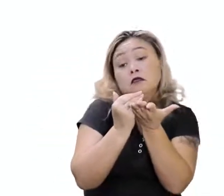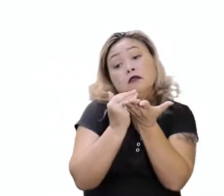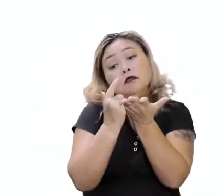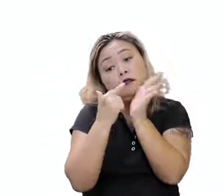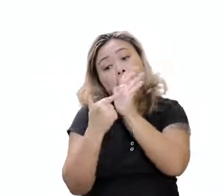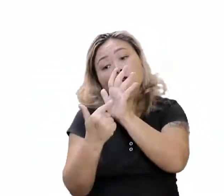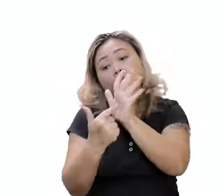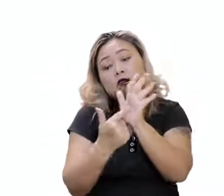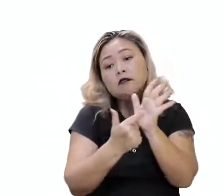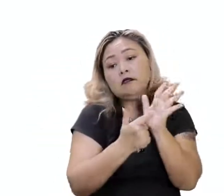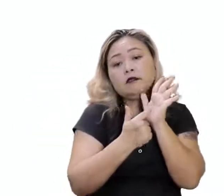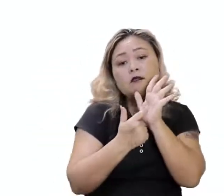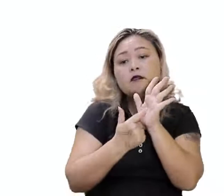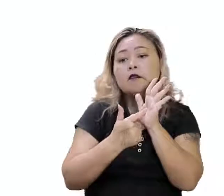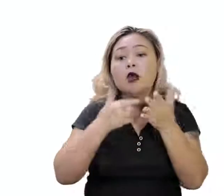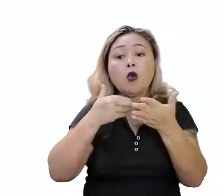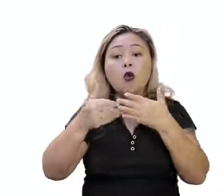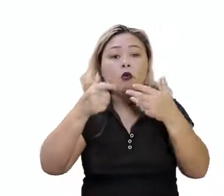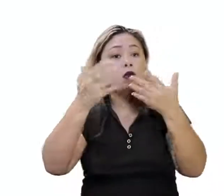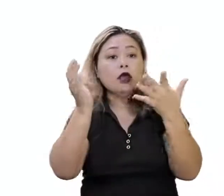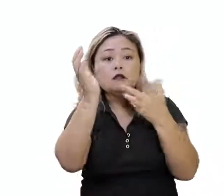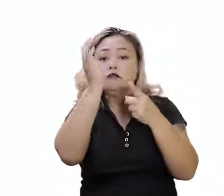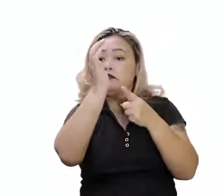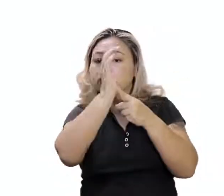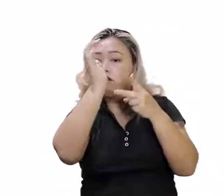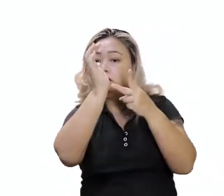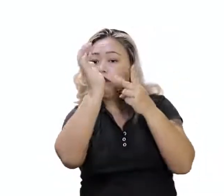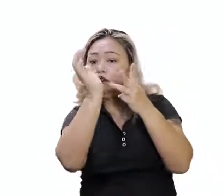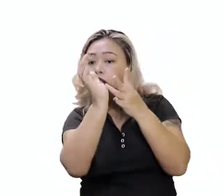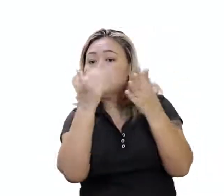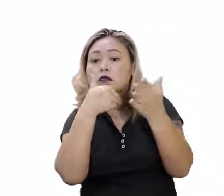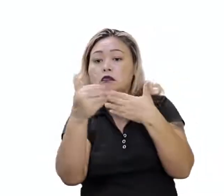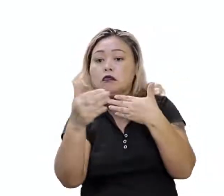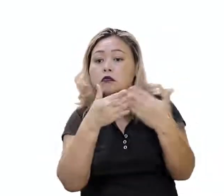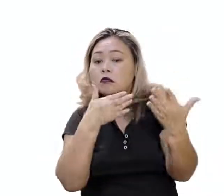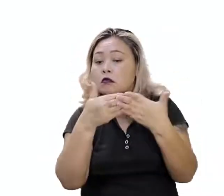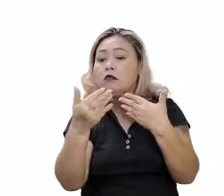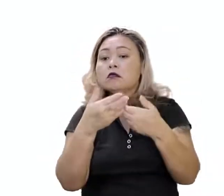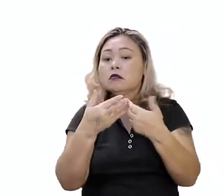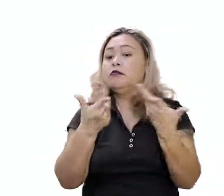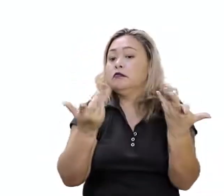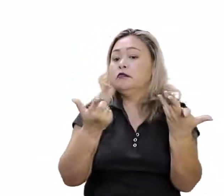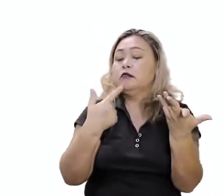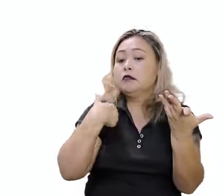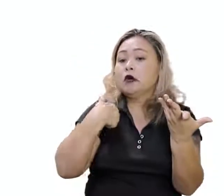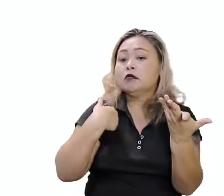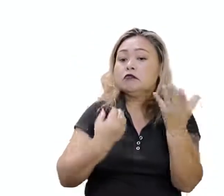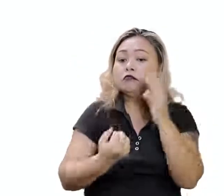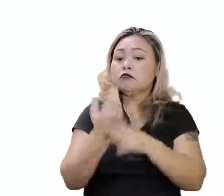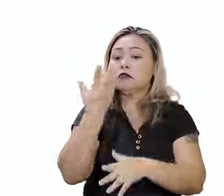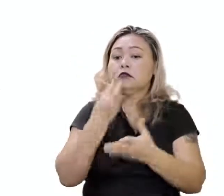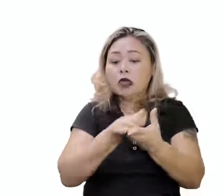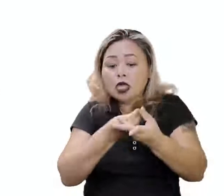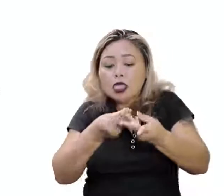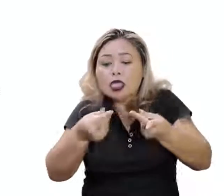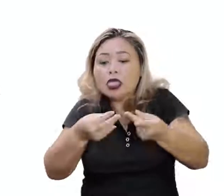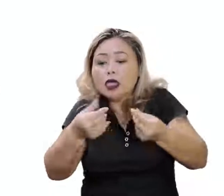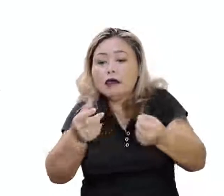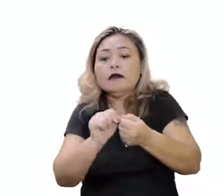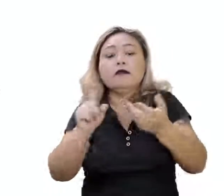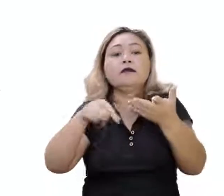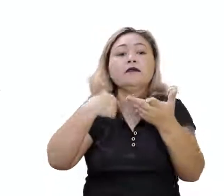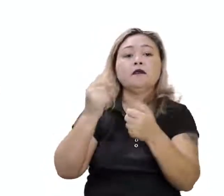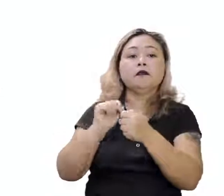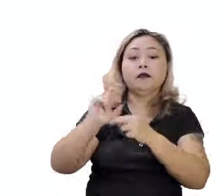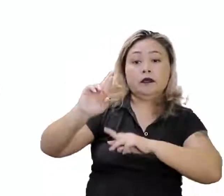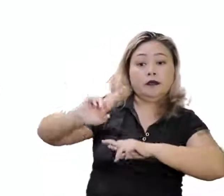estar aparecendo, porque eles podem estar em qualquer nível trófico. Perfeito? Cadeia alimentar versus teia alimentar.